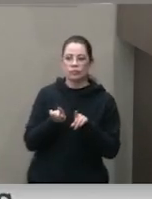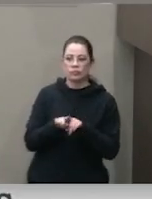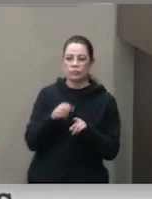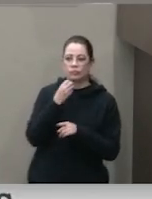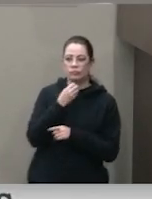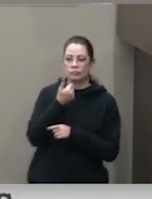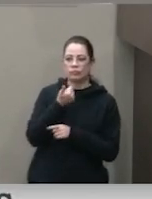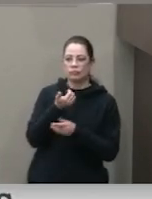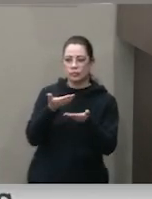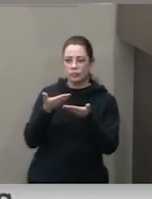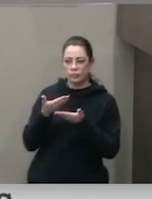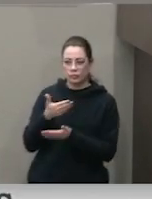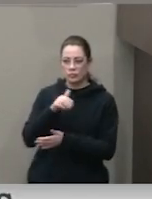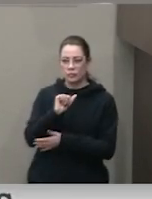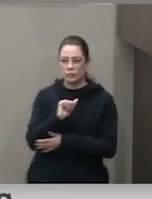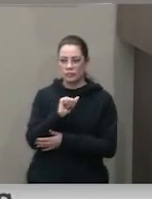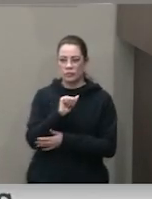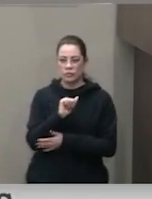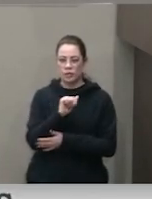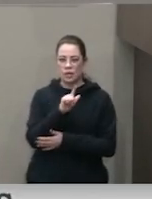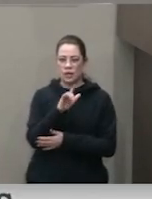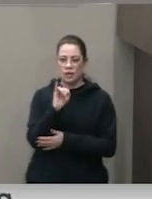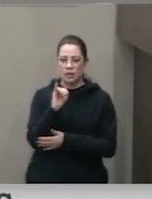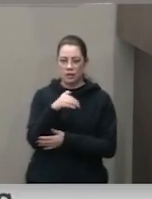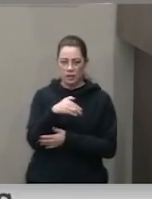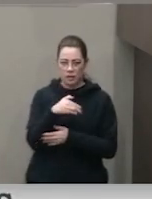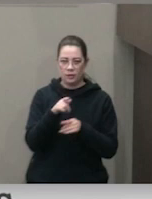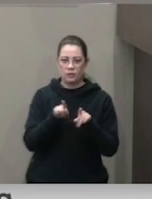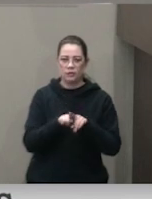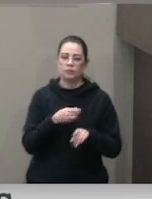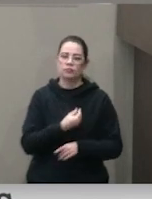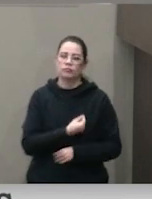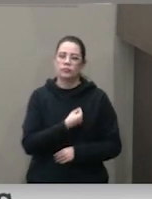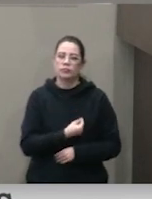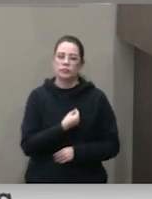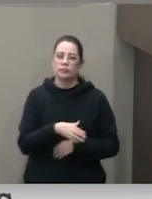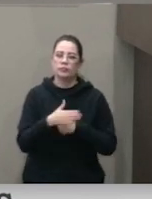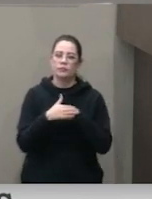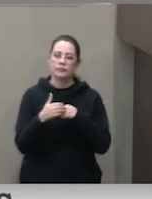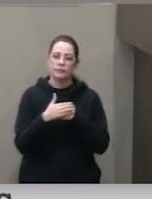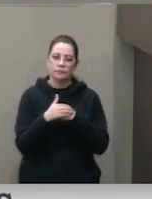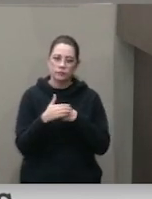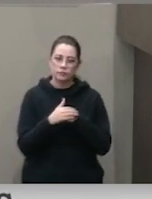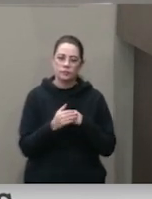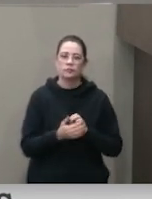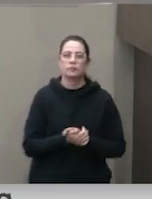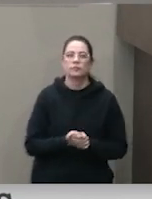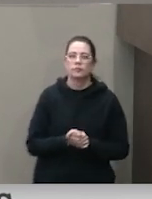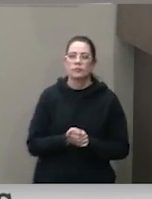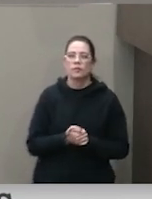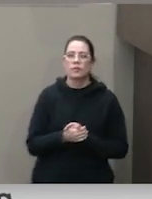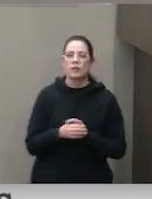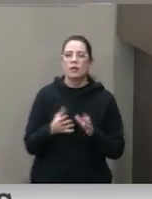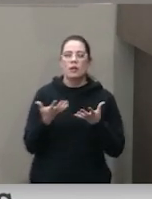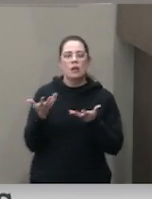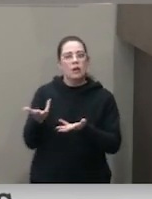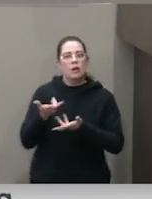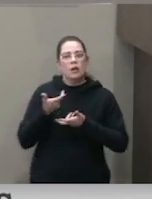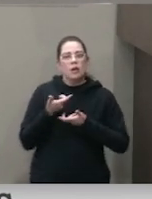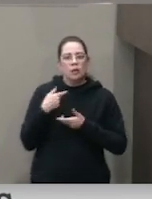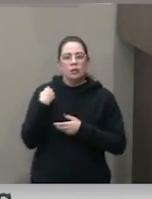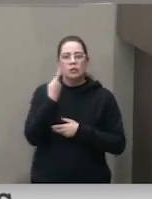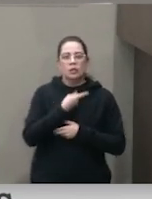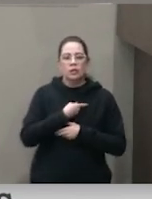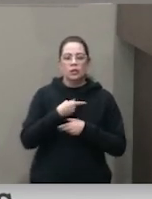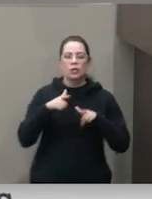Casa do Povo. E também agradecer o Saul aí pelo carinho, pela receptividade lá na Rádio Massa. Muito